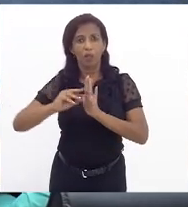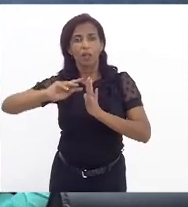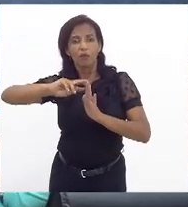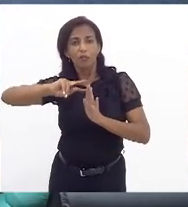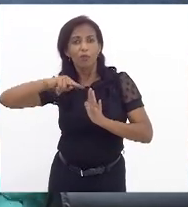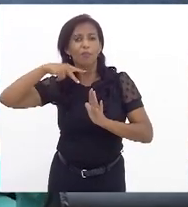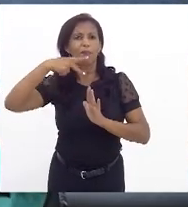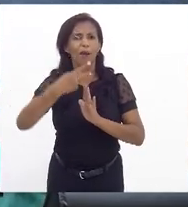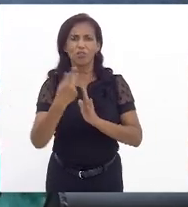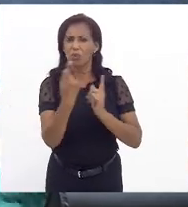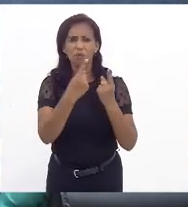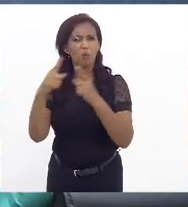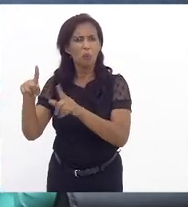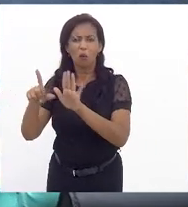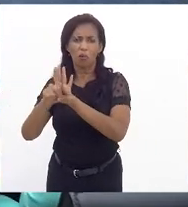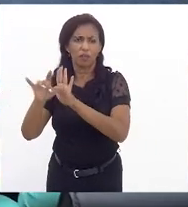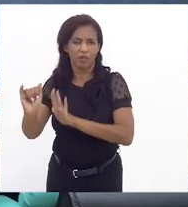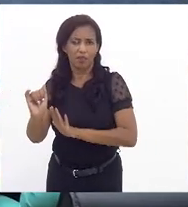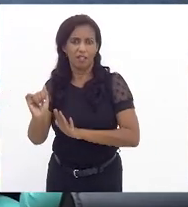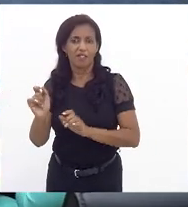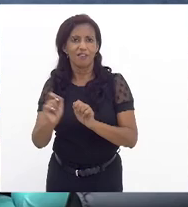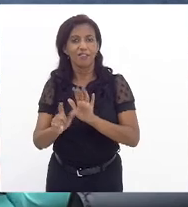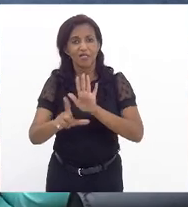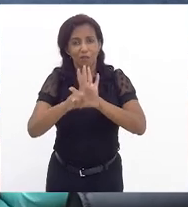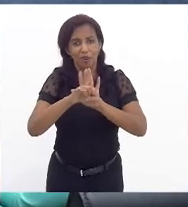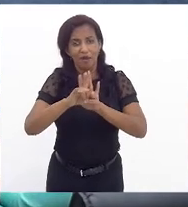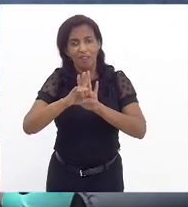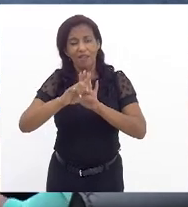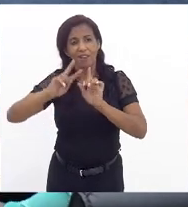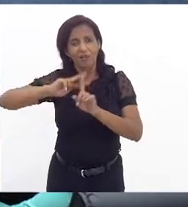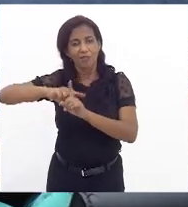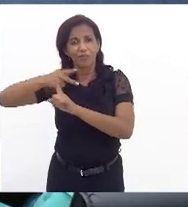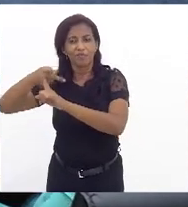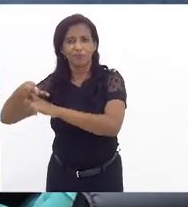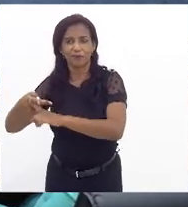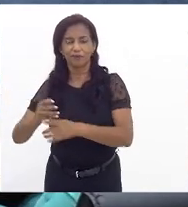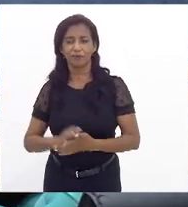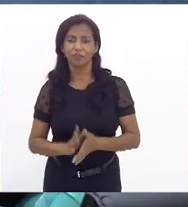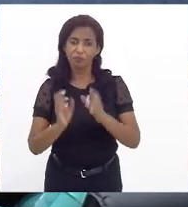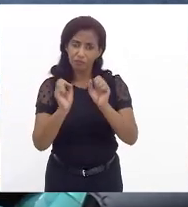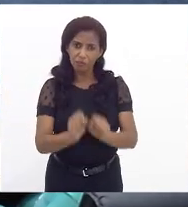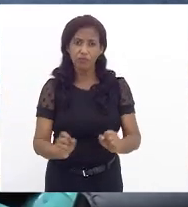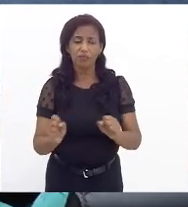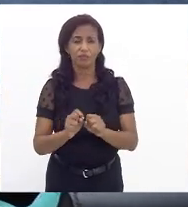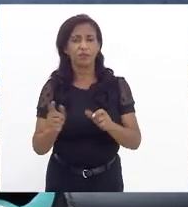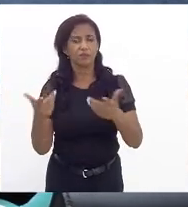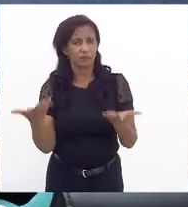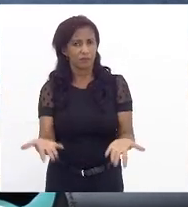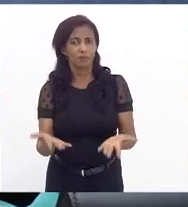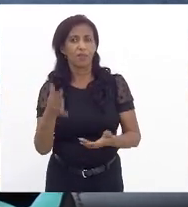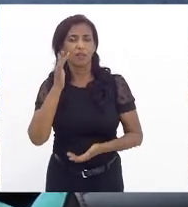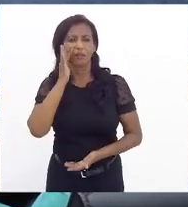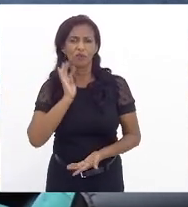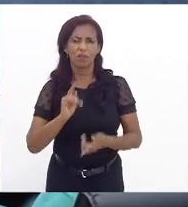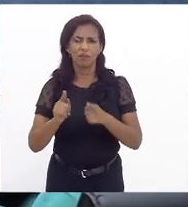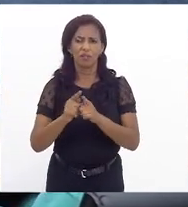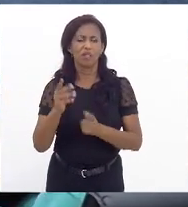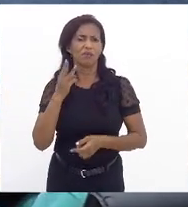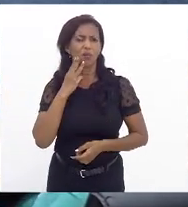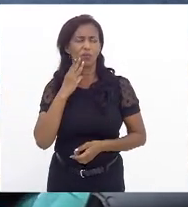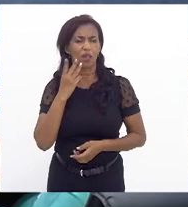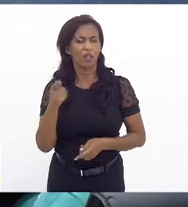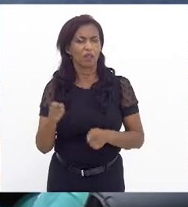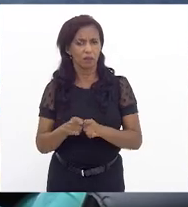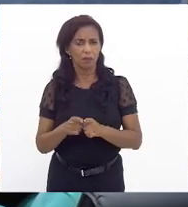leis, fizemos leis estaduais complementando. A gente pode e deve fazer isso os argumentos do Serafini e do Valdec